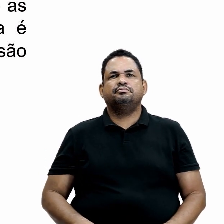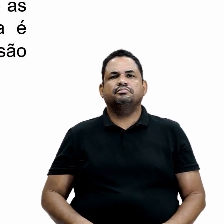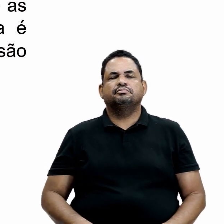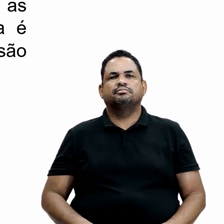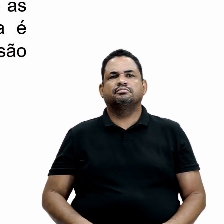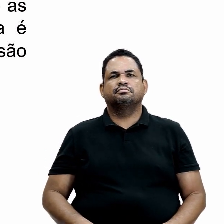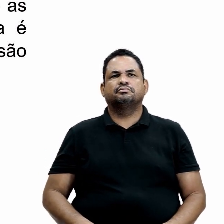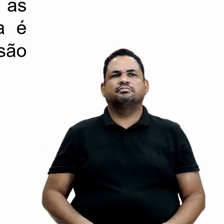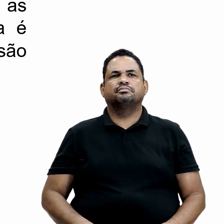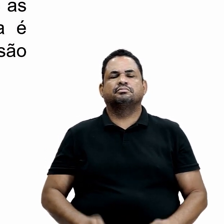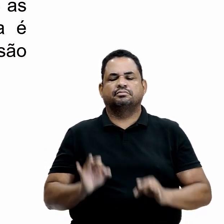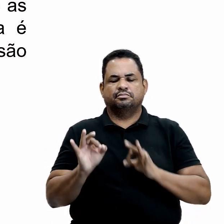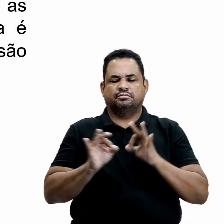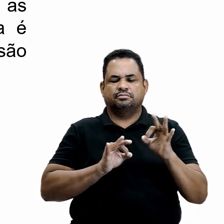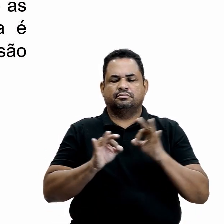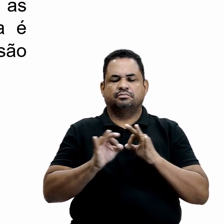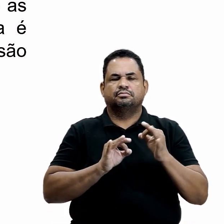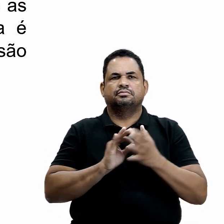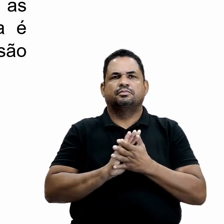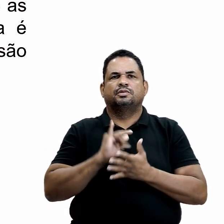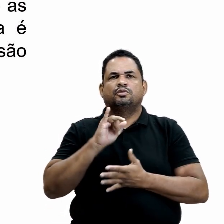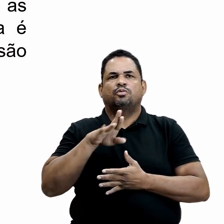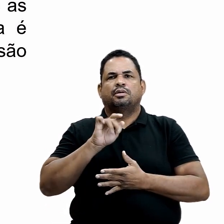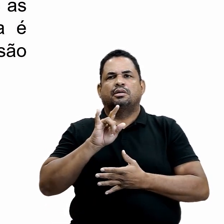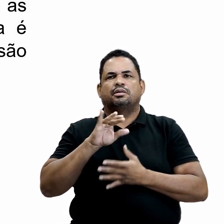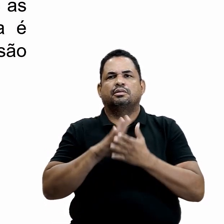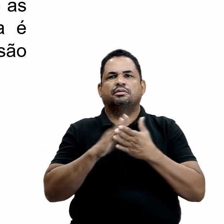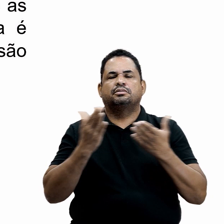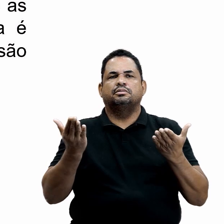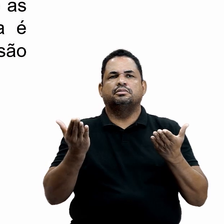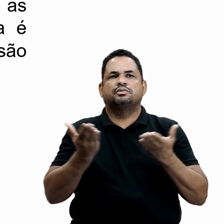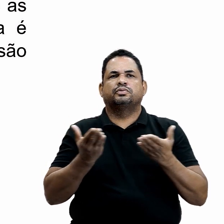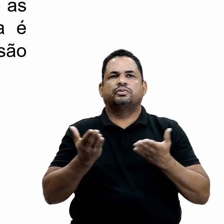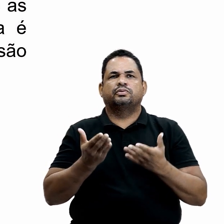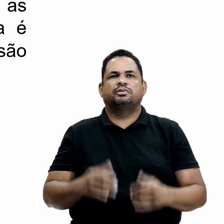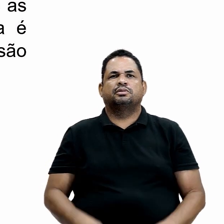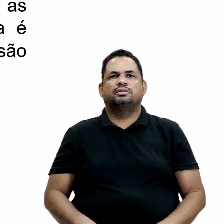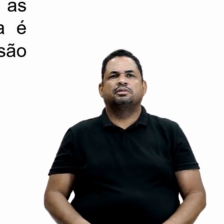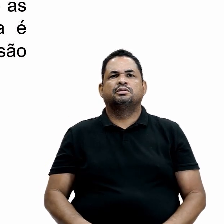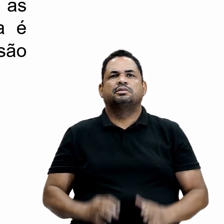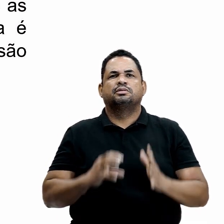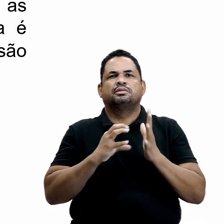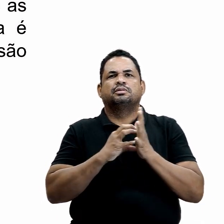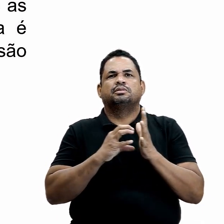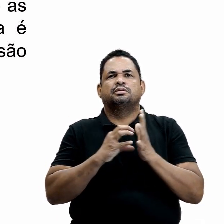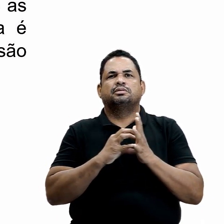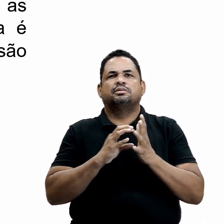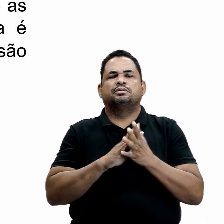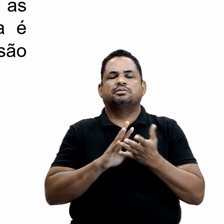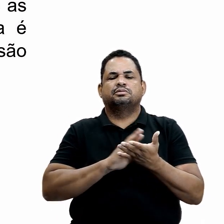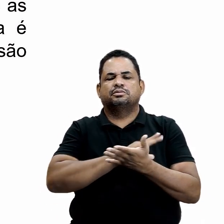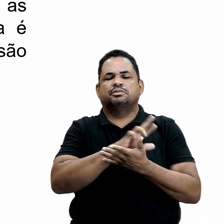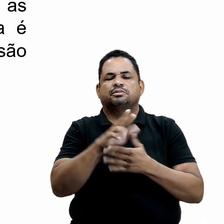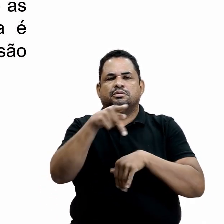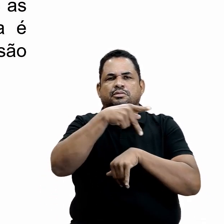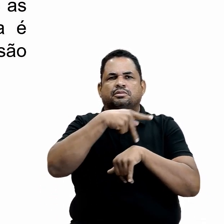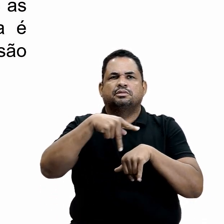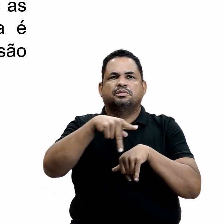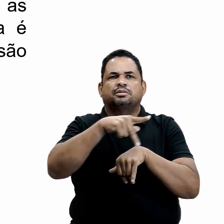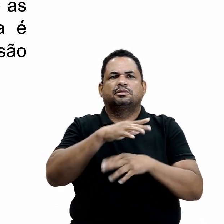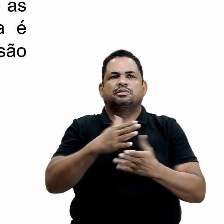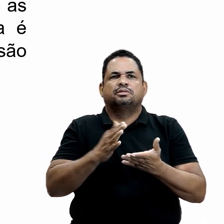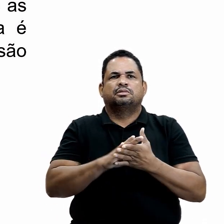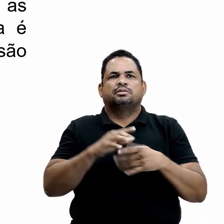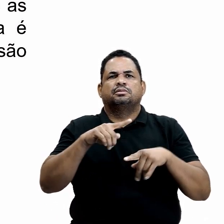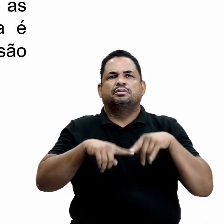consideradas, estabelecidas pela IUPAC. E hoje em dia, esses dos símbolos internacionais